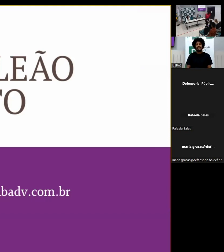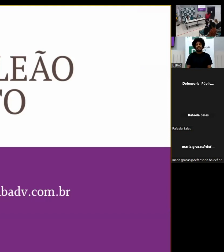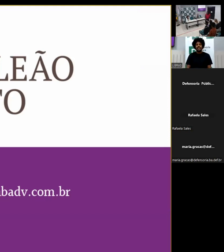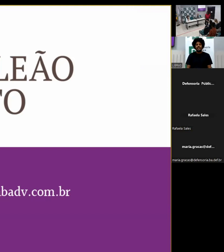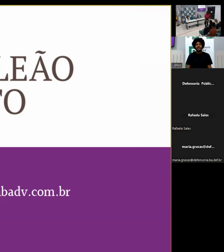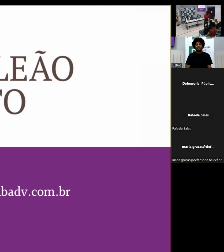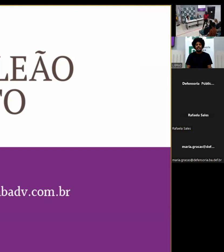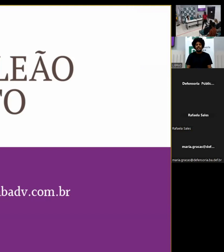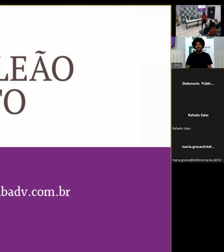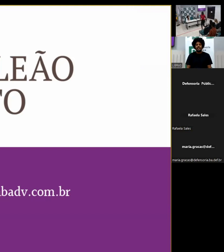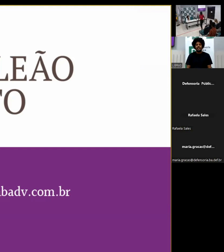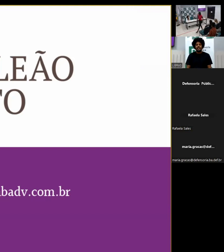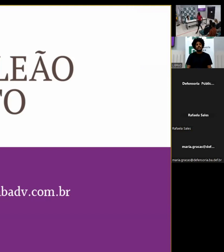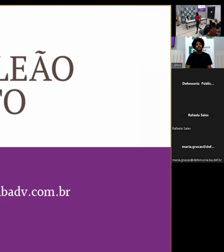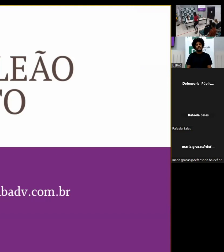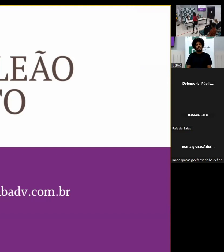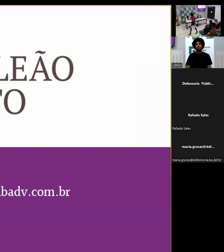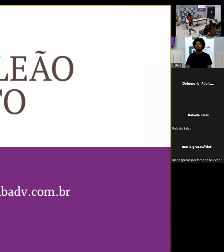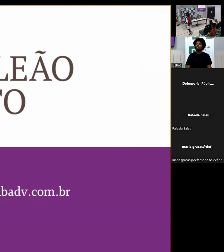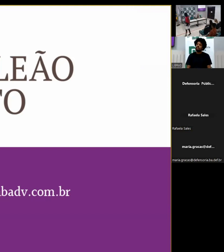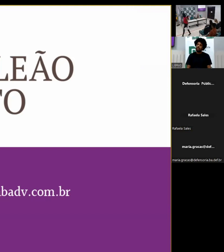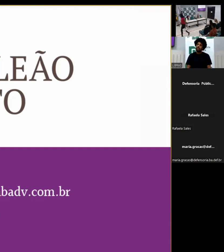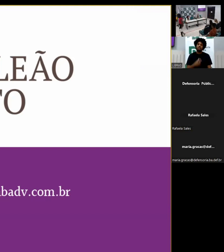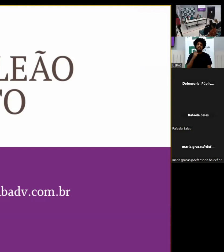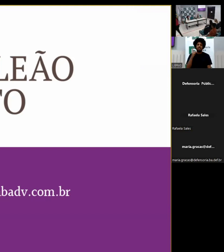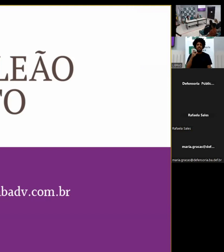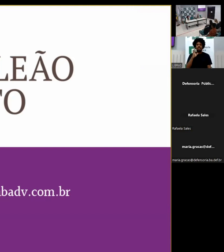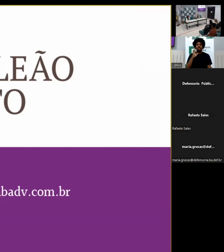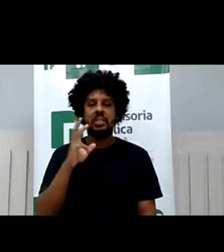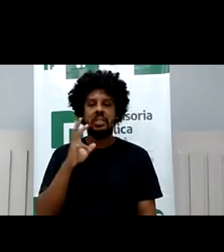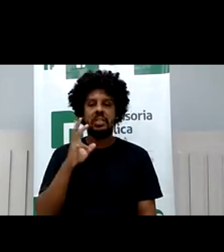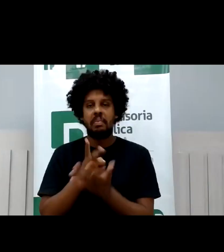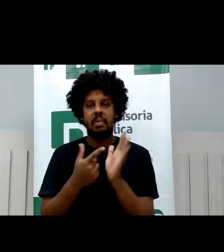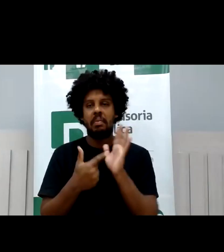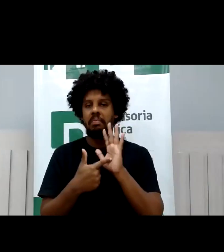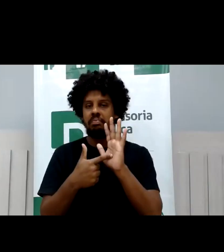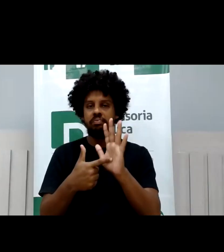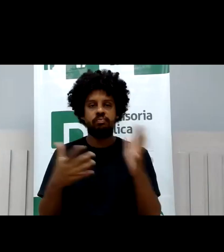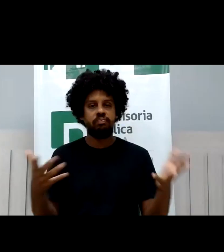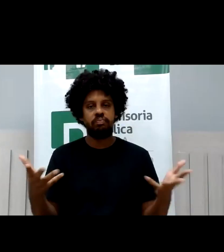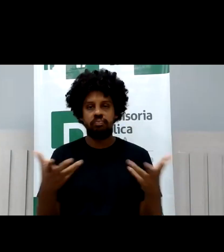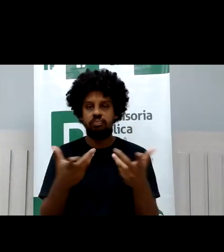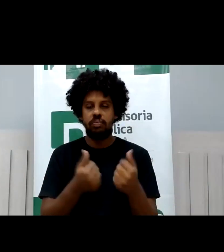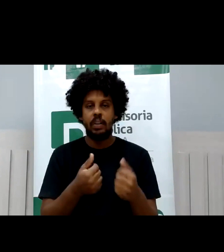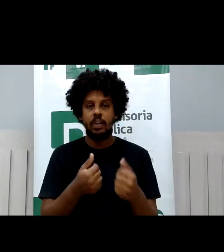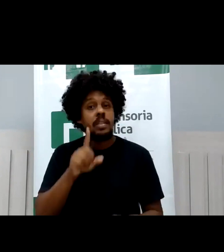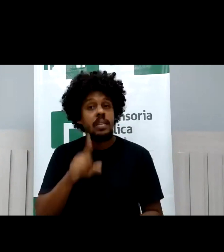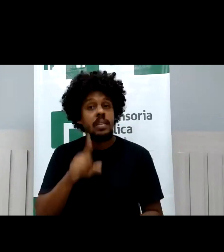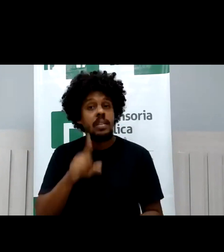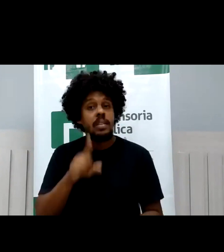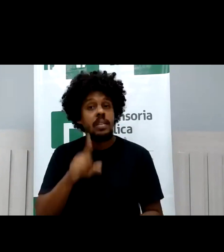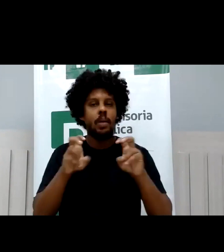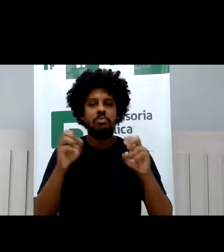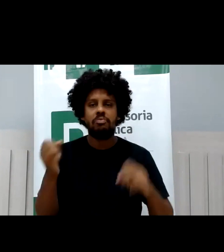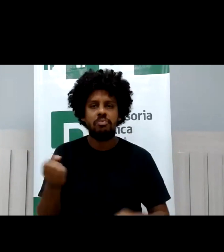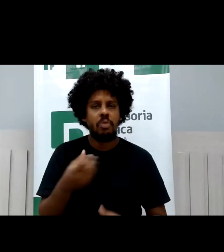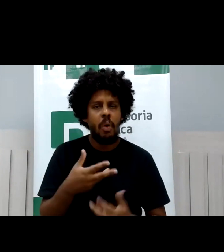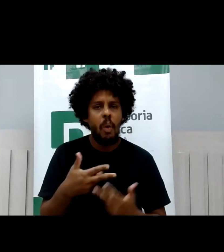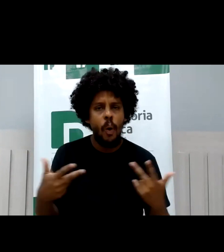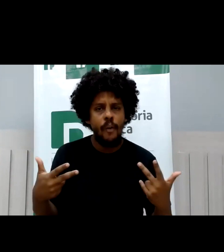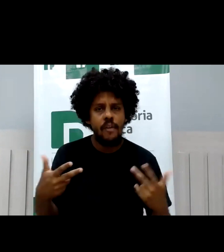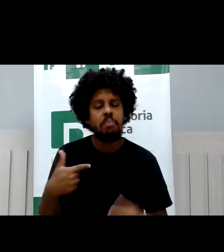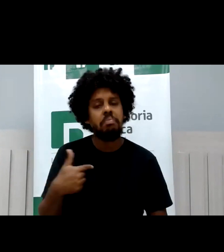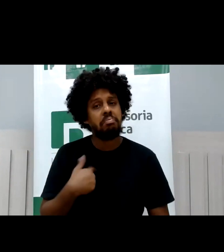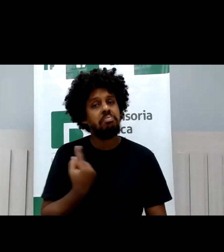e a contribuição da senhora é sempre muito brilhante, né? Porque a senhora sempre traz assuntos para a gente inovadores e que faz com que a gente